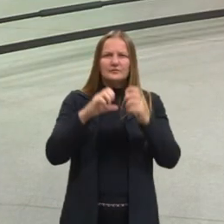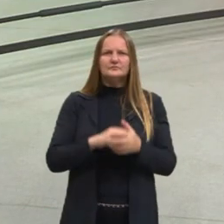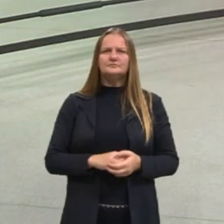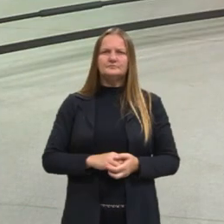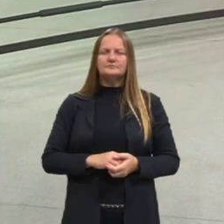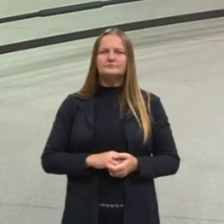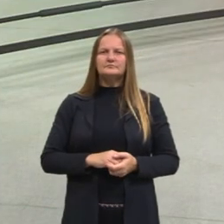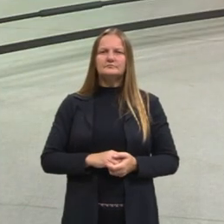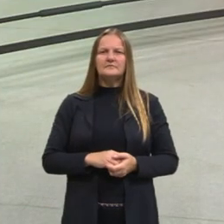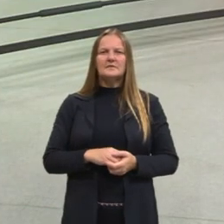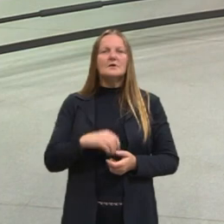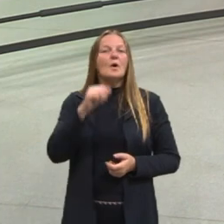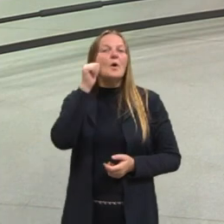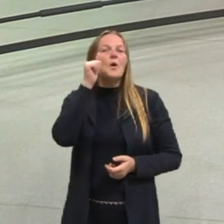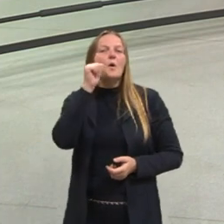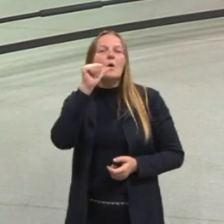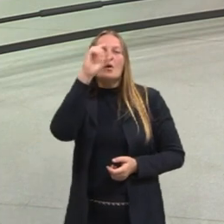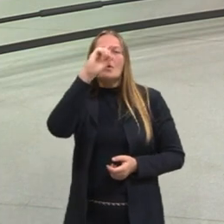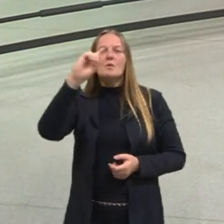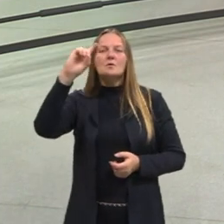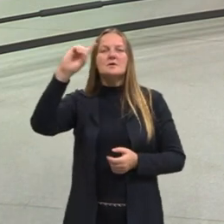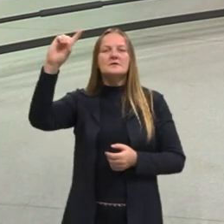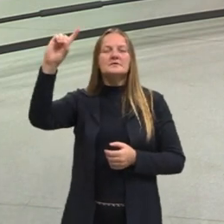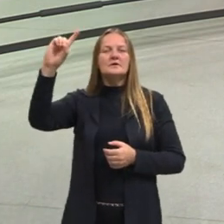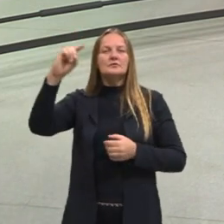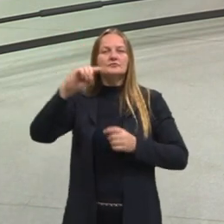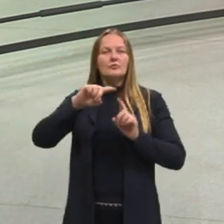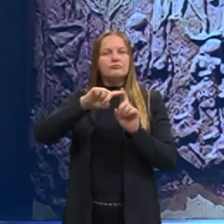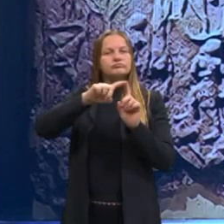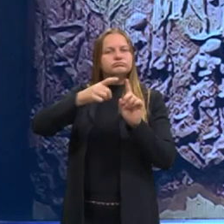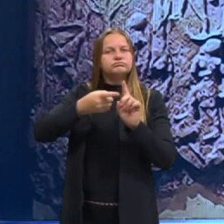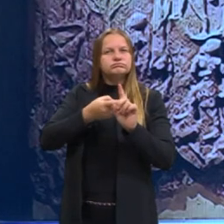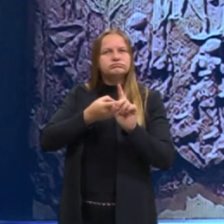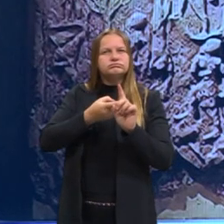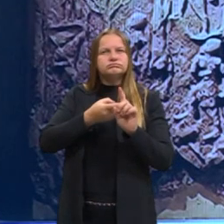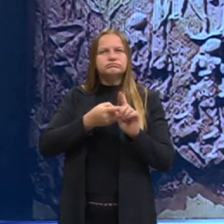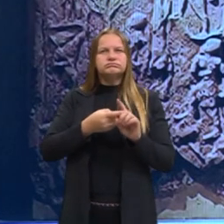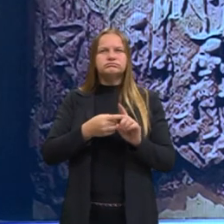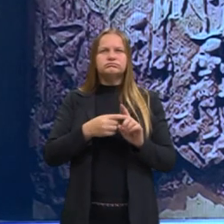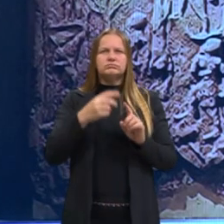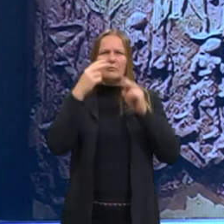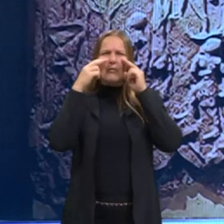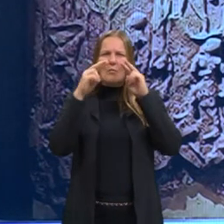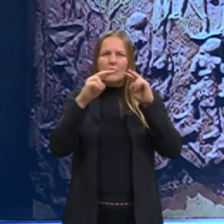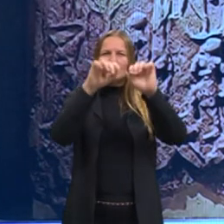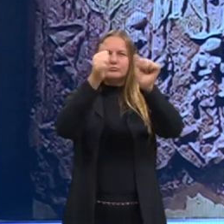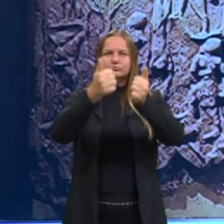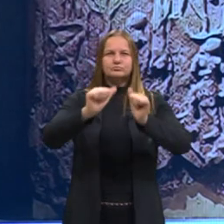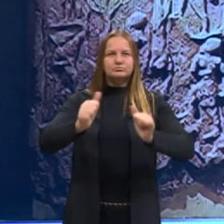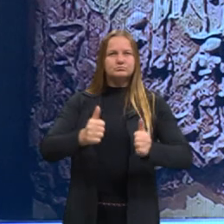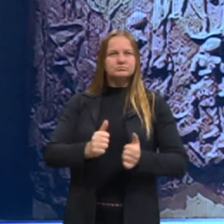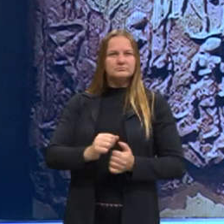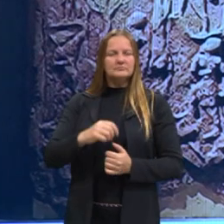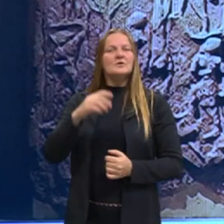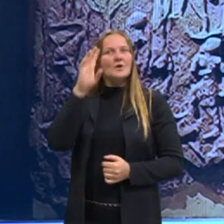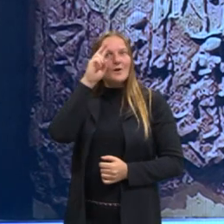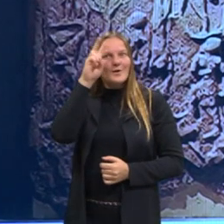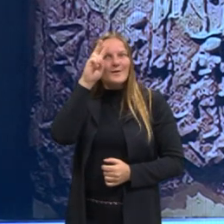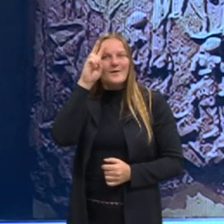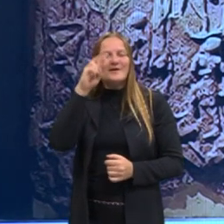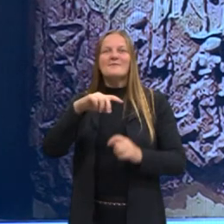considerada a deusa da fertilidade e interessante porque a gente olha para essa escultura e a gente lembra também naquelas